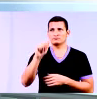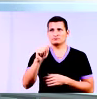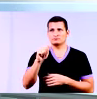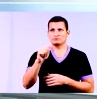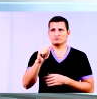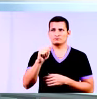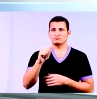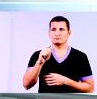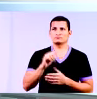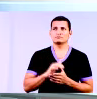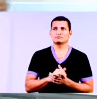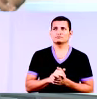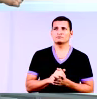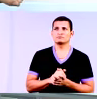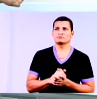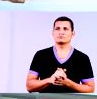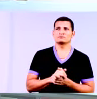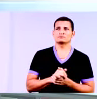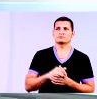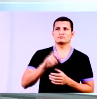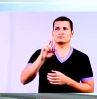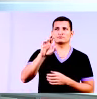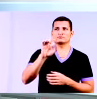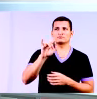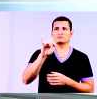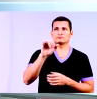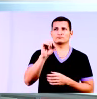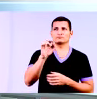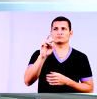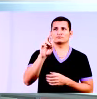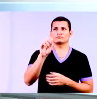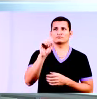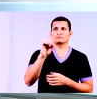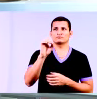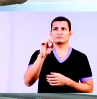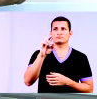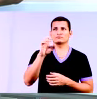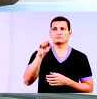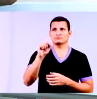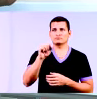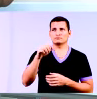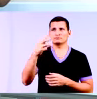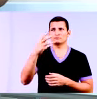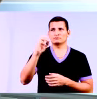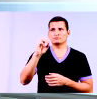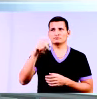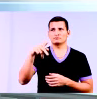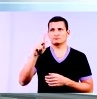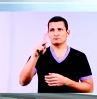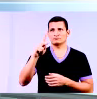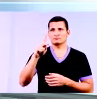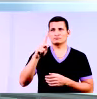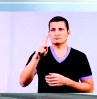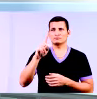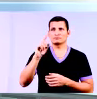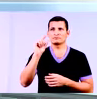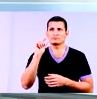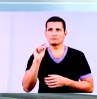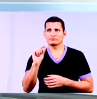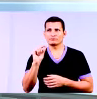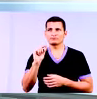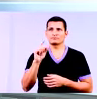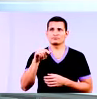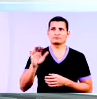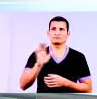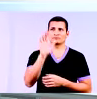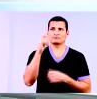eu estou falando em registradores ali, então de 30K. É muito pequeno, porque ele é muito caro